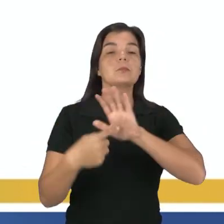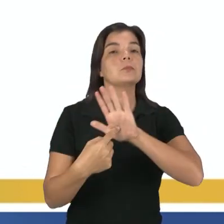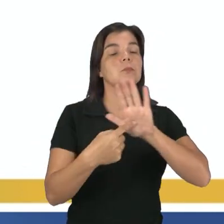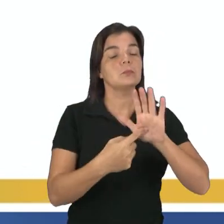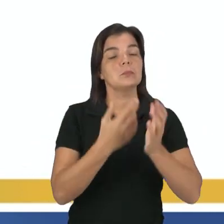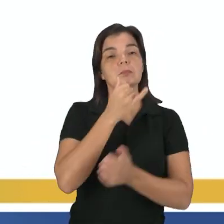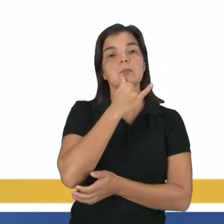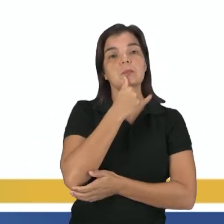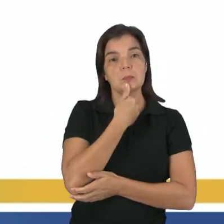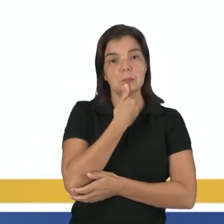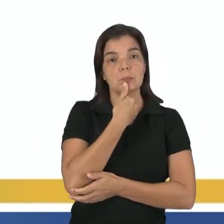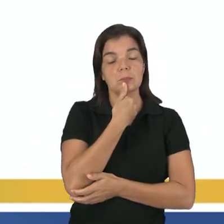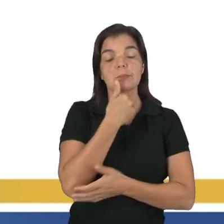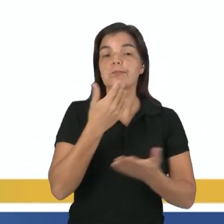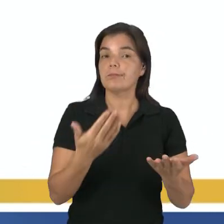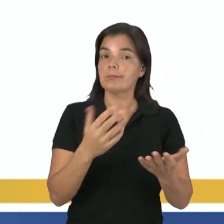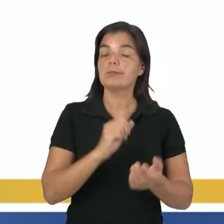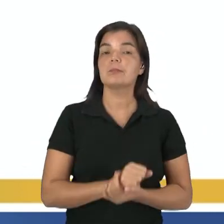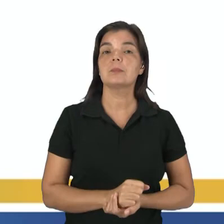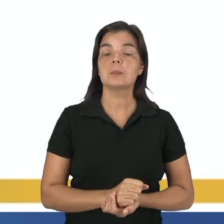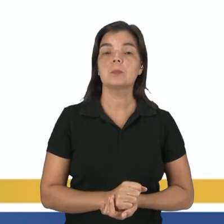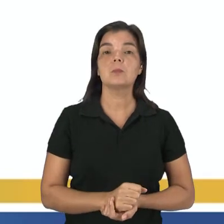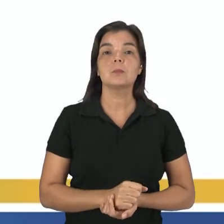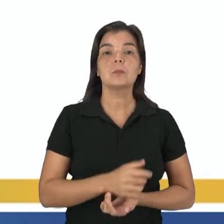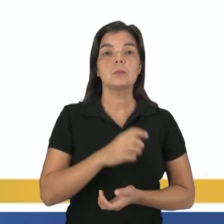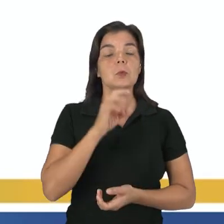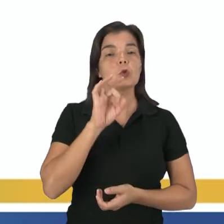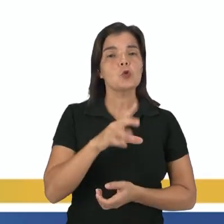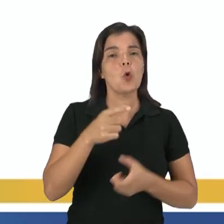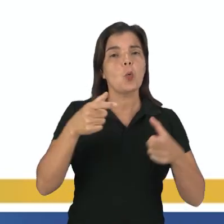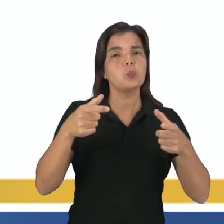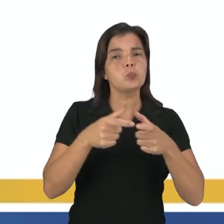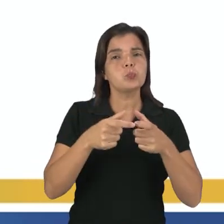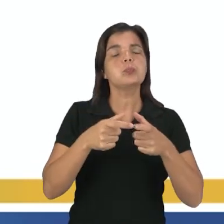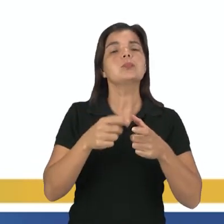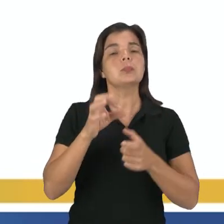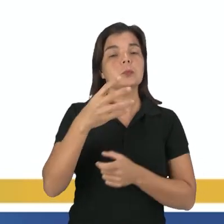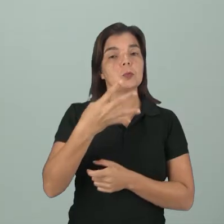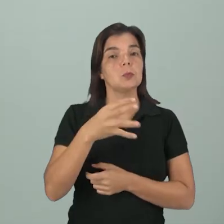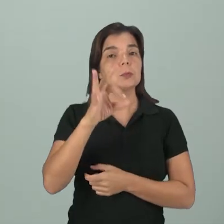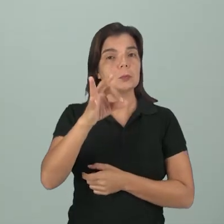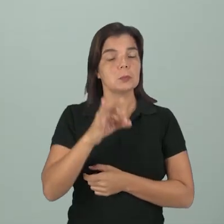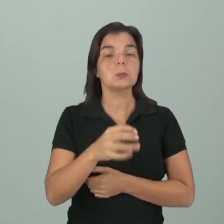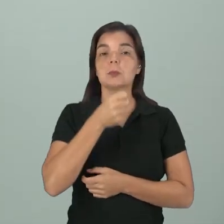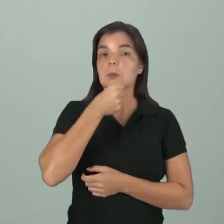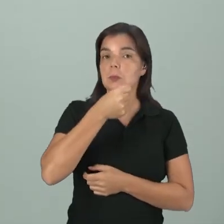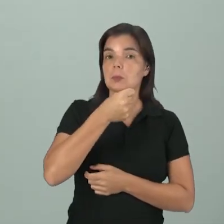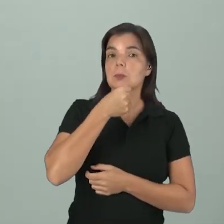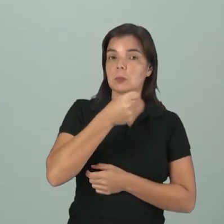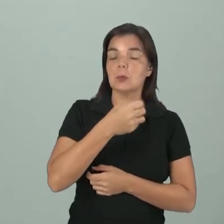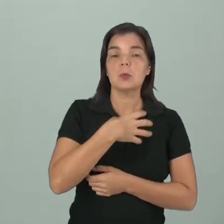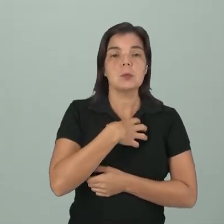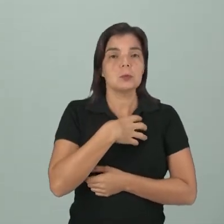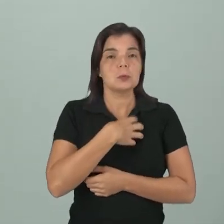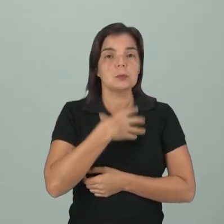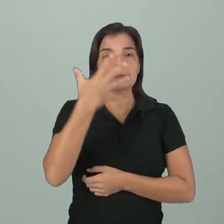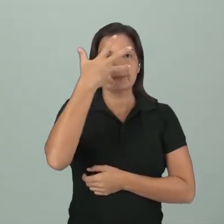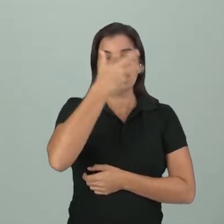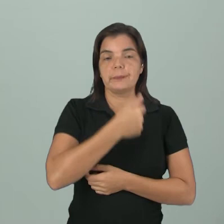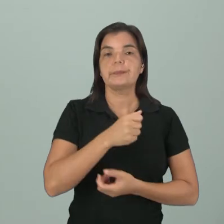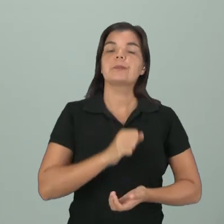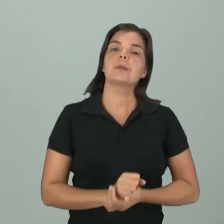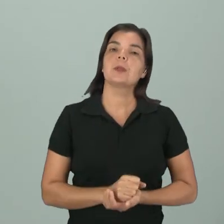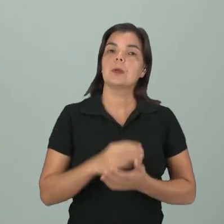a infelicidade, a tristeza que é apenas essa porcentagem tão pequena de mulheres entrevistadas se sentirem